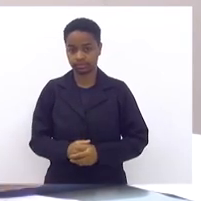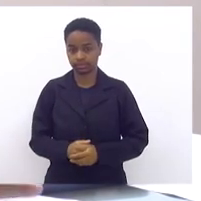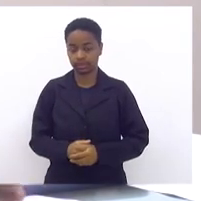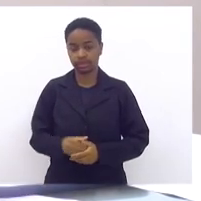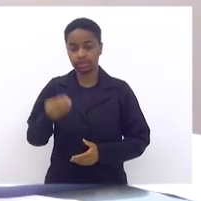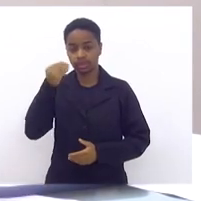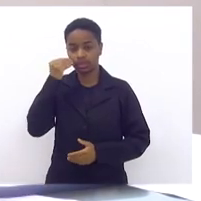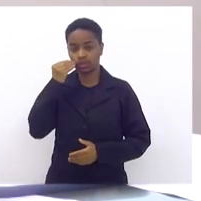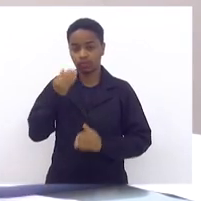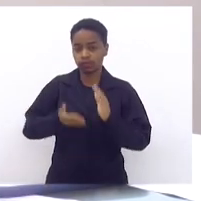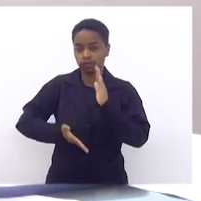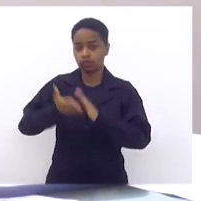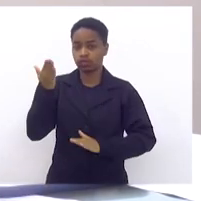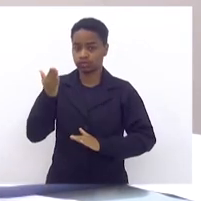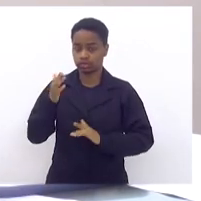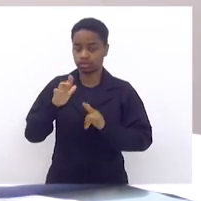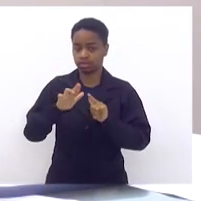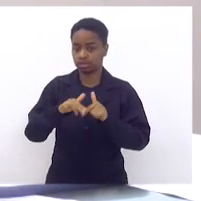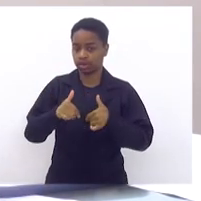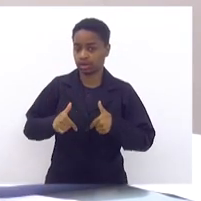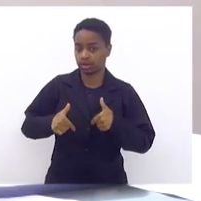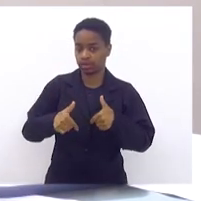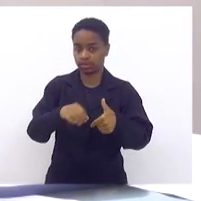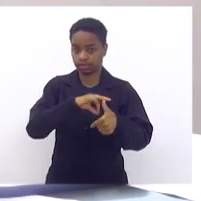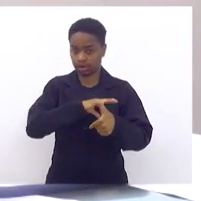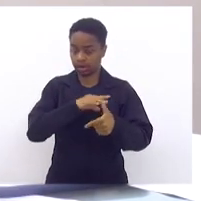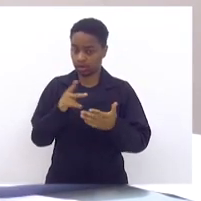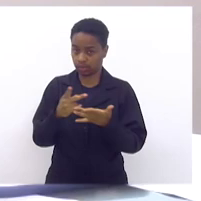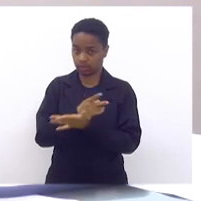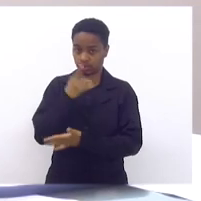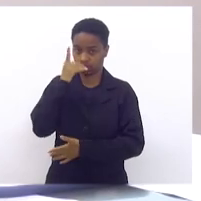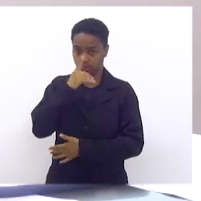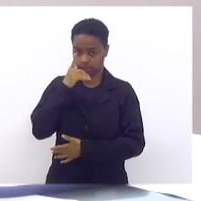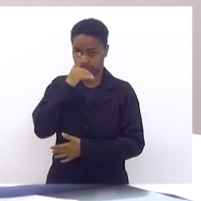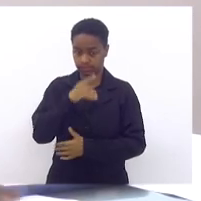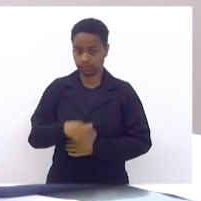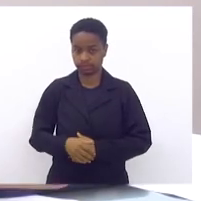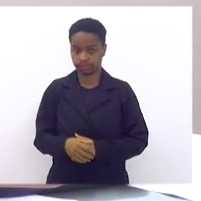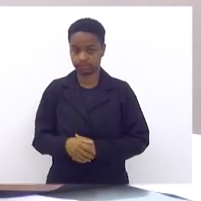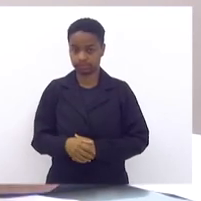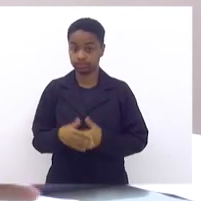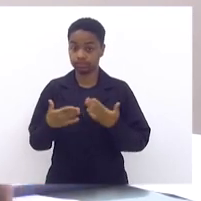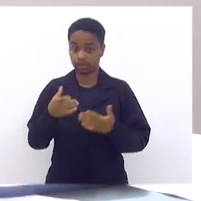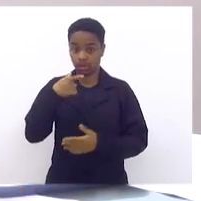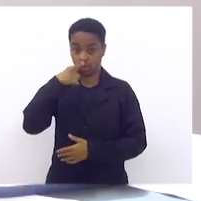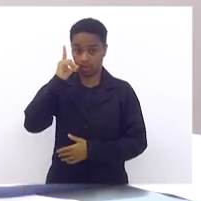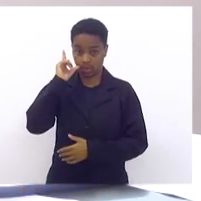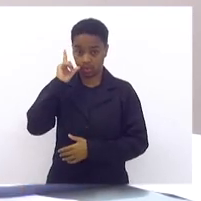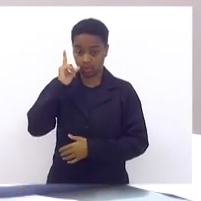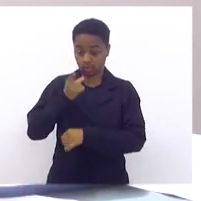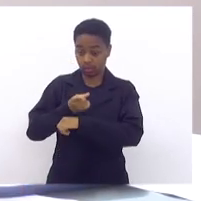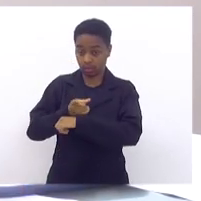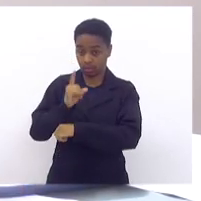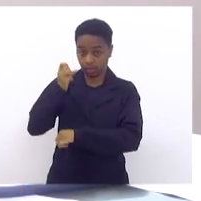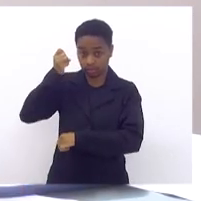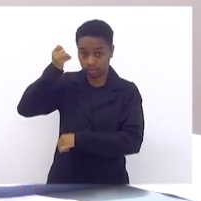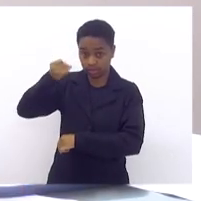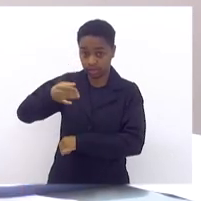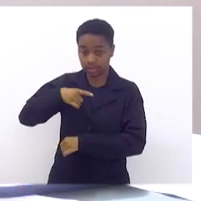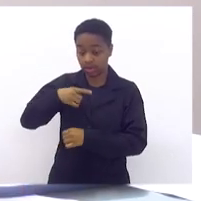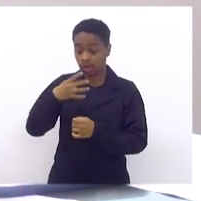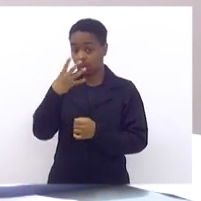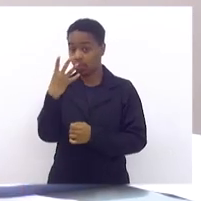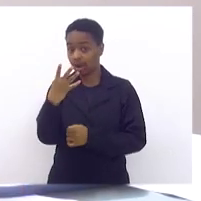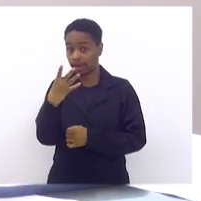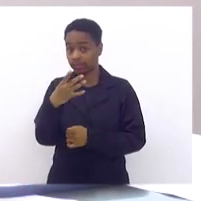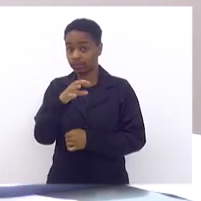fuga de uma ação. Isto foi no domingo. Ontem, a 1 hora da manhã, quatro médicos